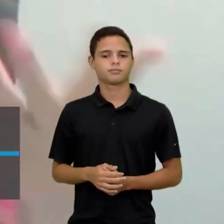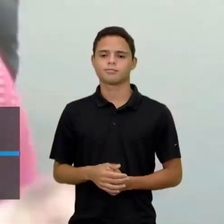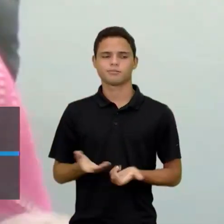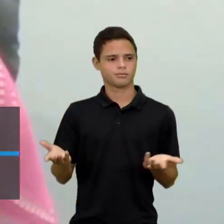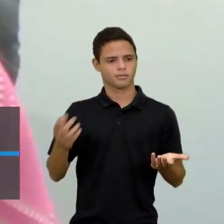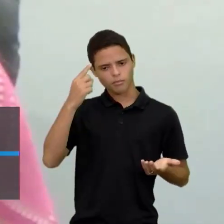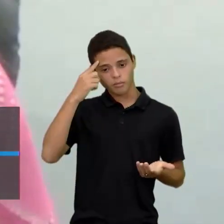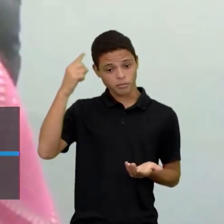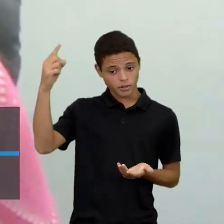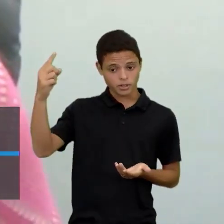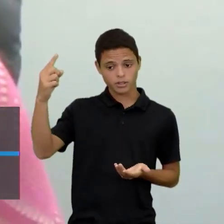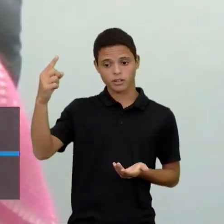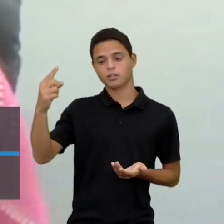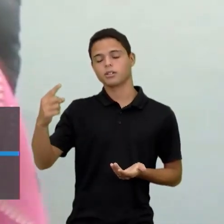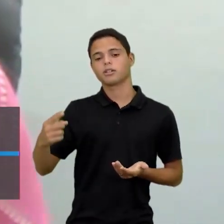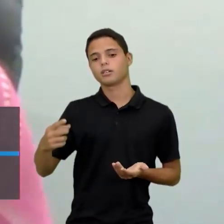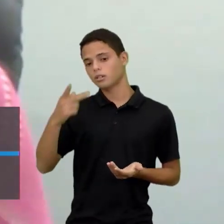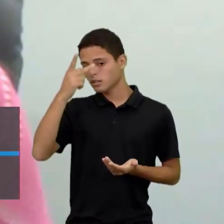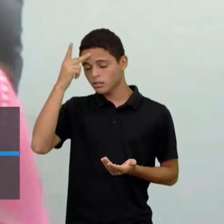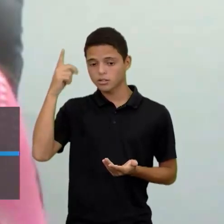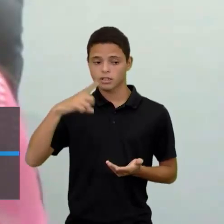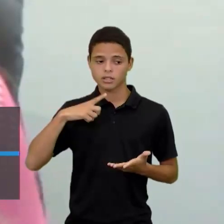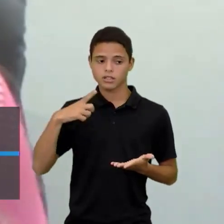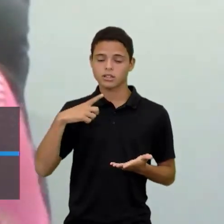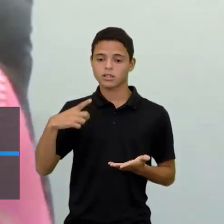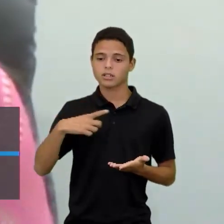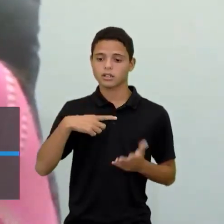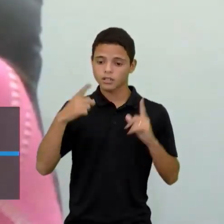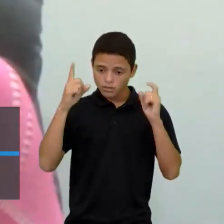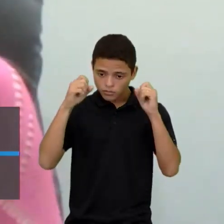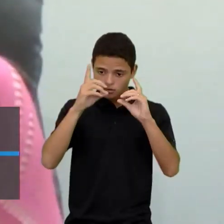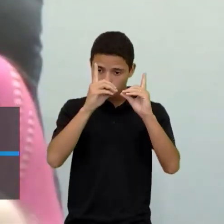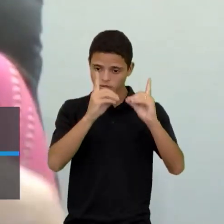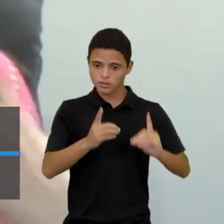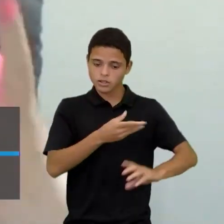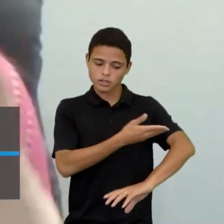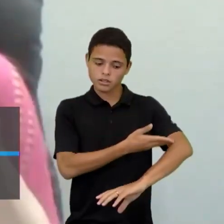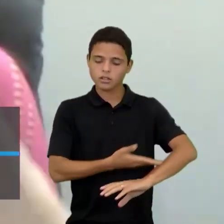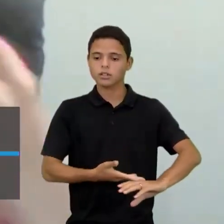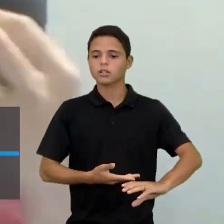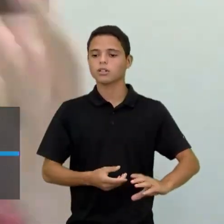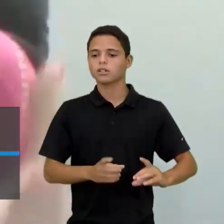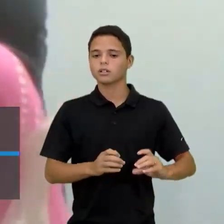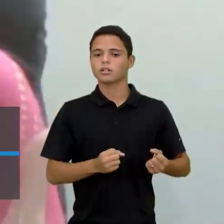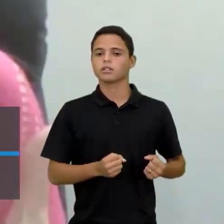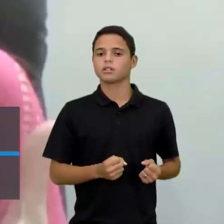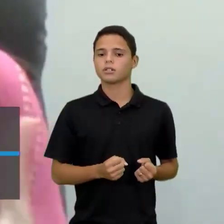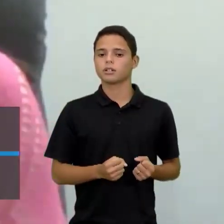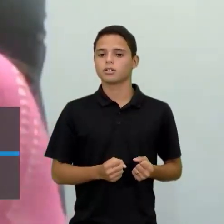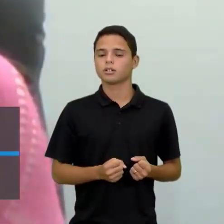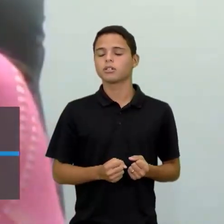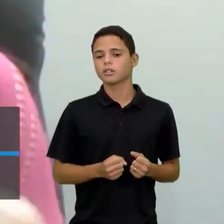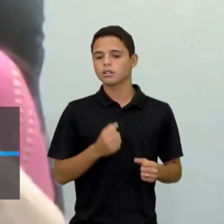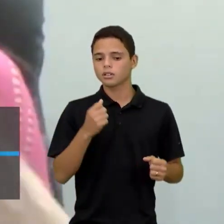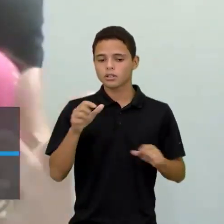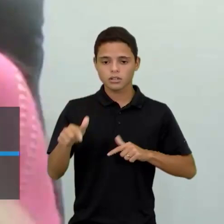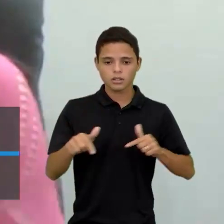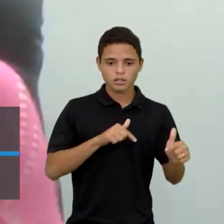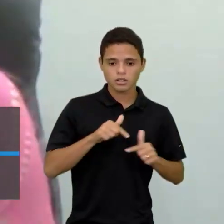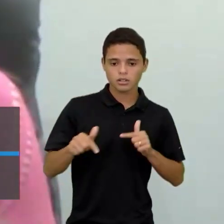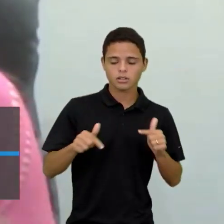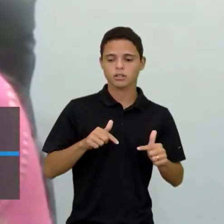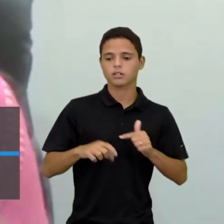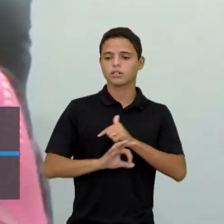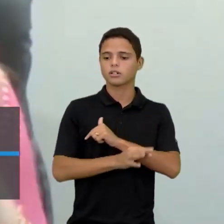paraplégico, um tetraplégico, né? Porque ainda tem comprometimento do braço, numa engenharia da construção, né? Um